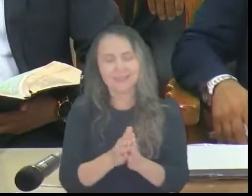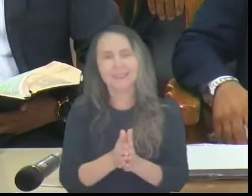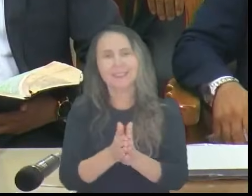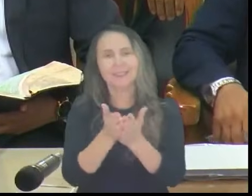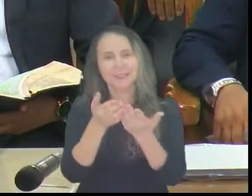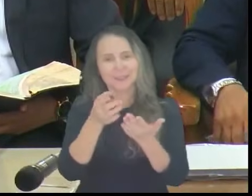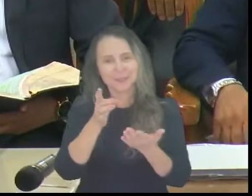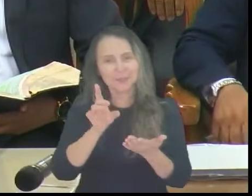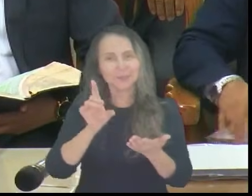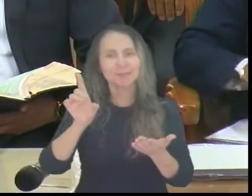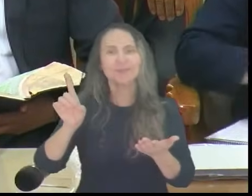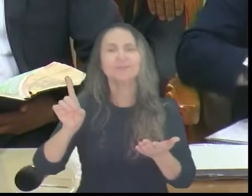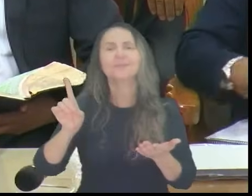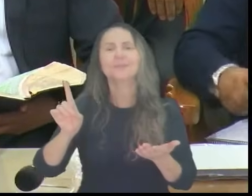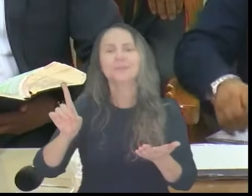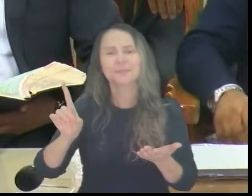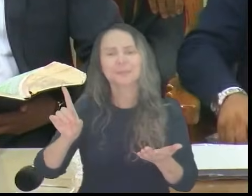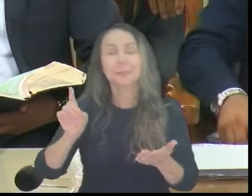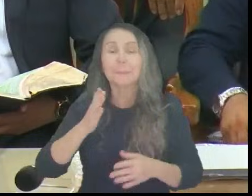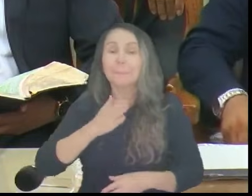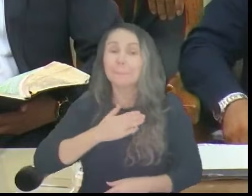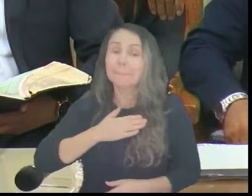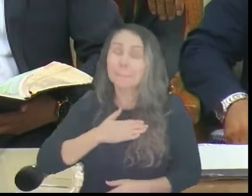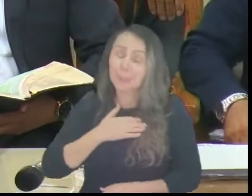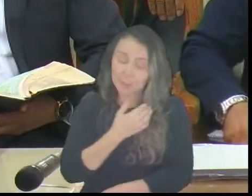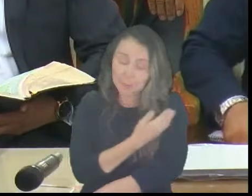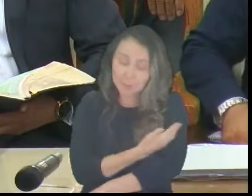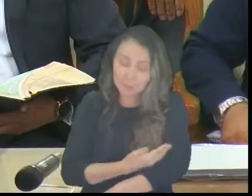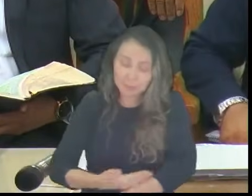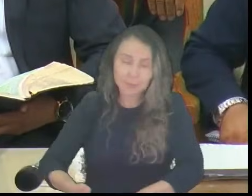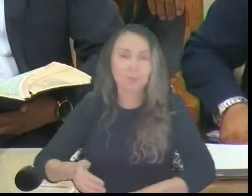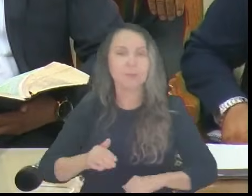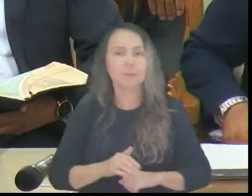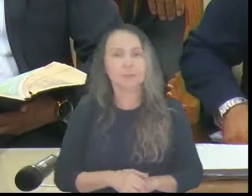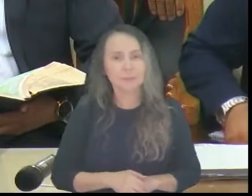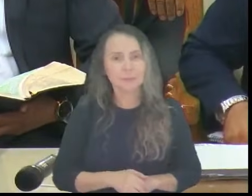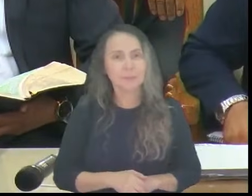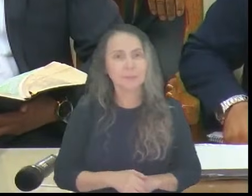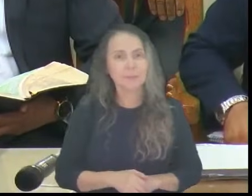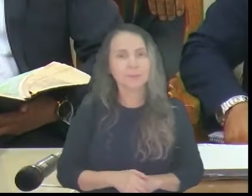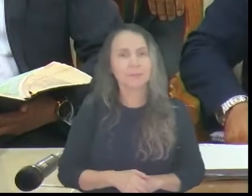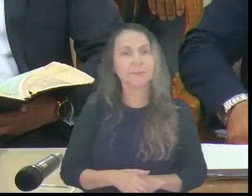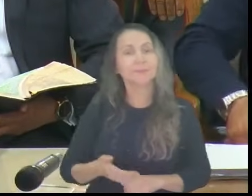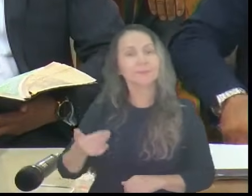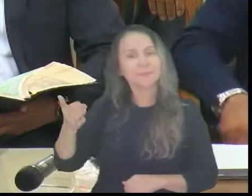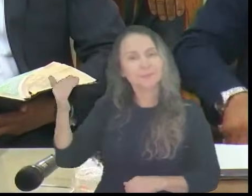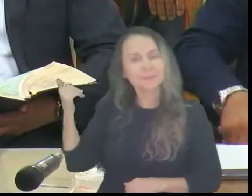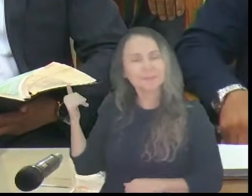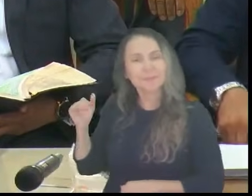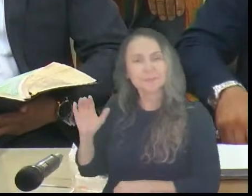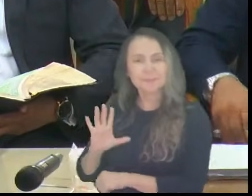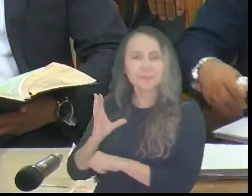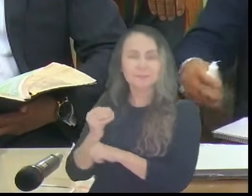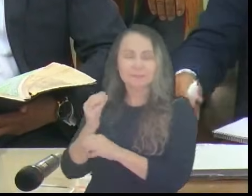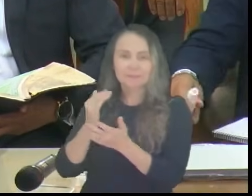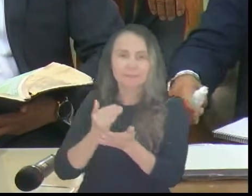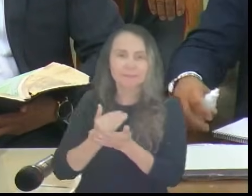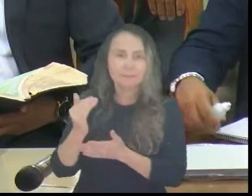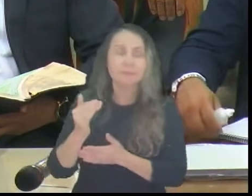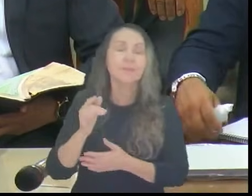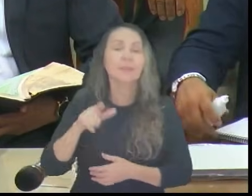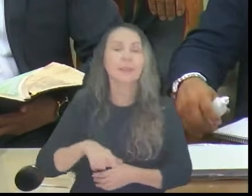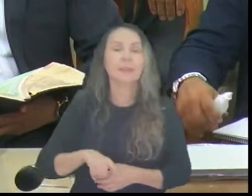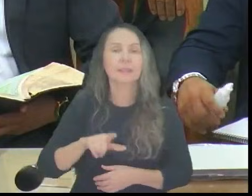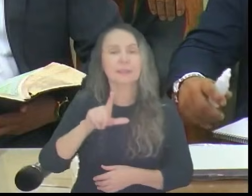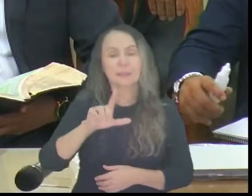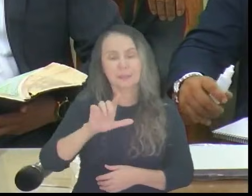palavra dele. Isso na igreja antiga chamava lécio divina. É você orar a Deus usando